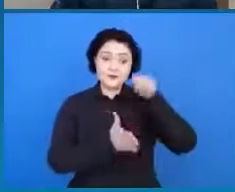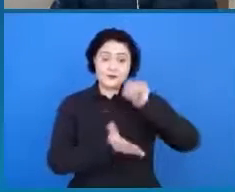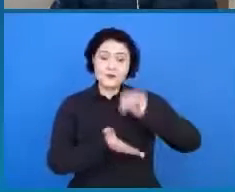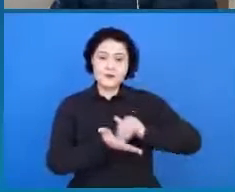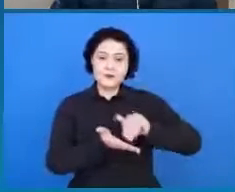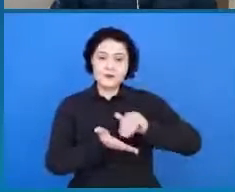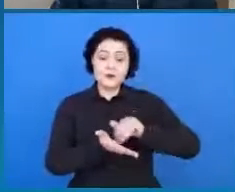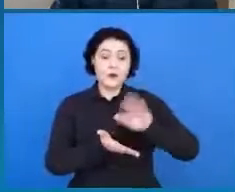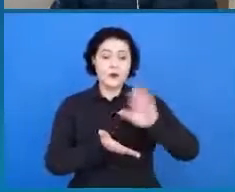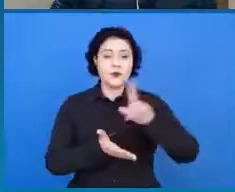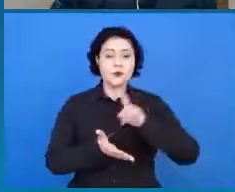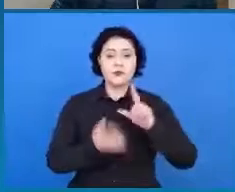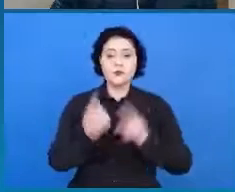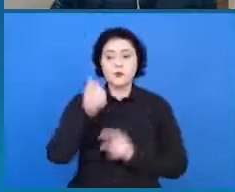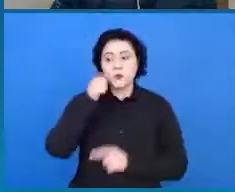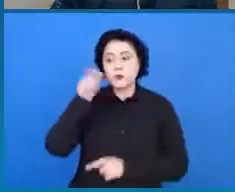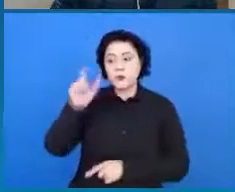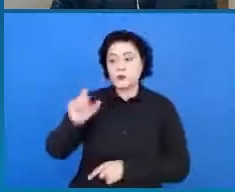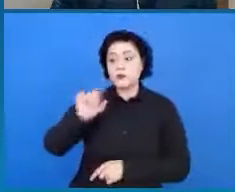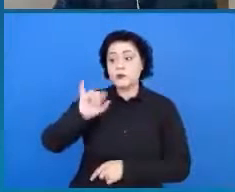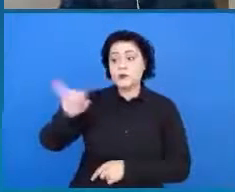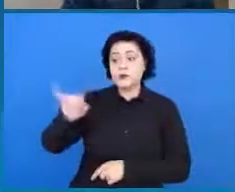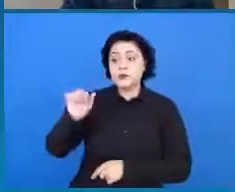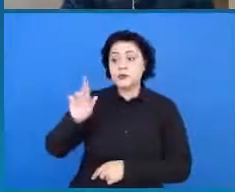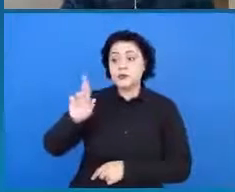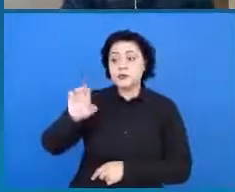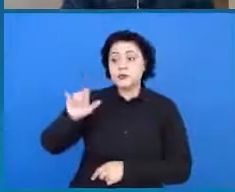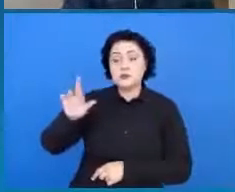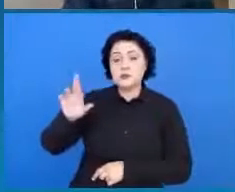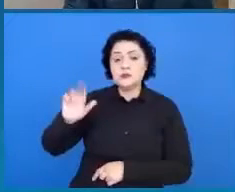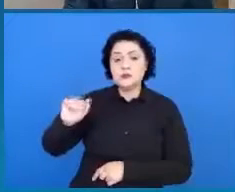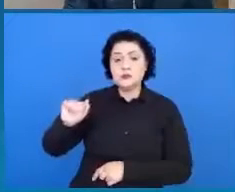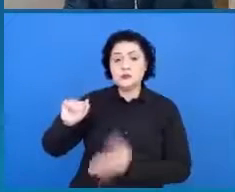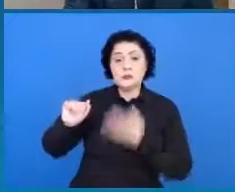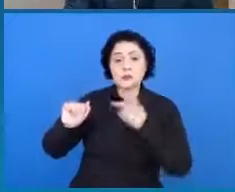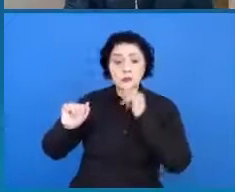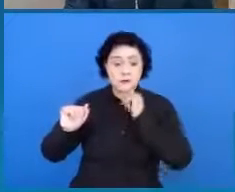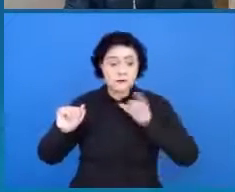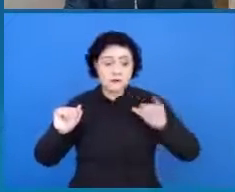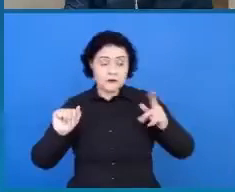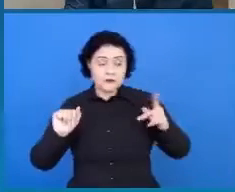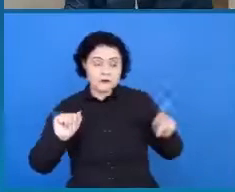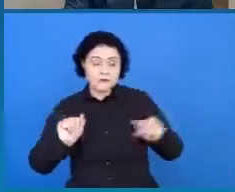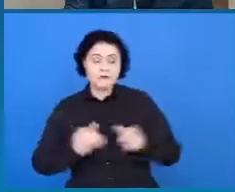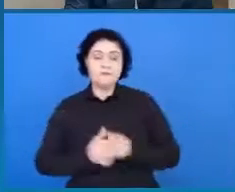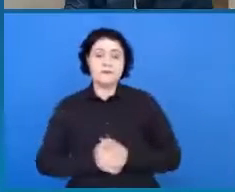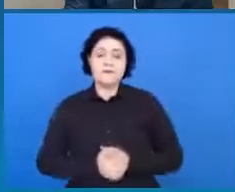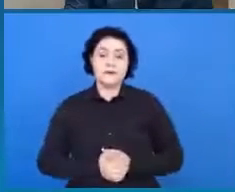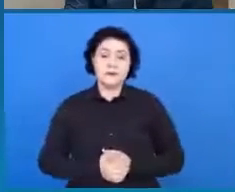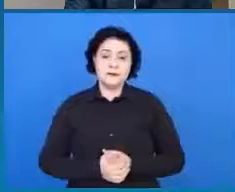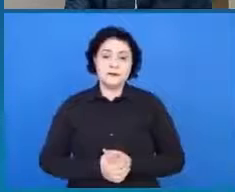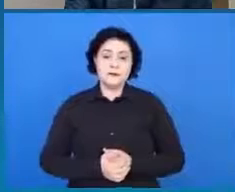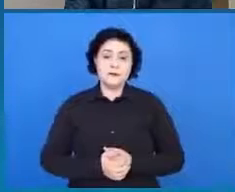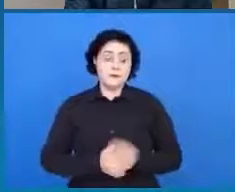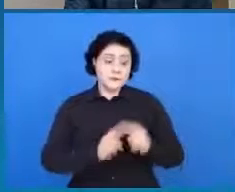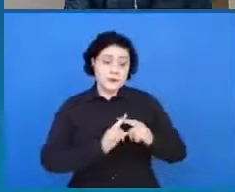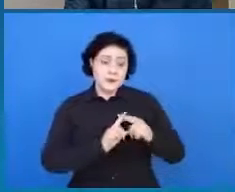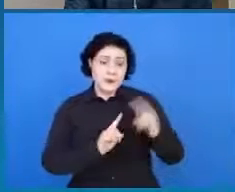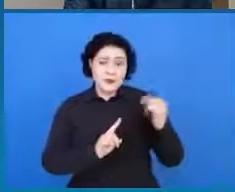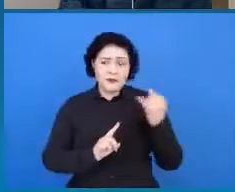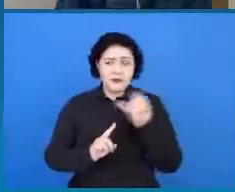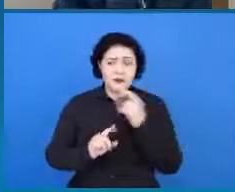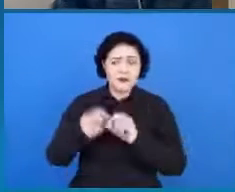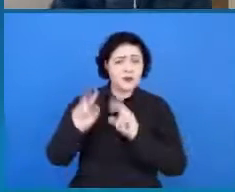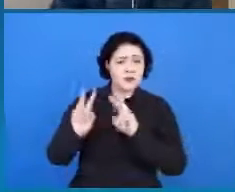tem uma senhora e fora chamada Jacira deseja falar com o senhor daí eu disse mais e ela